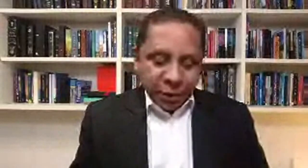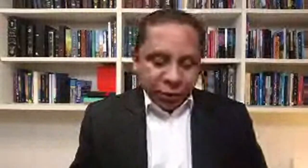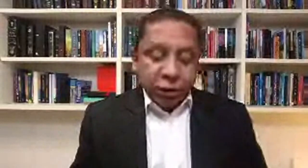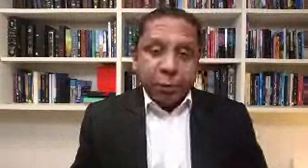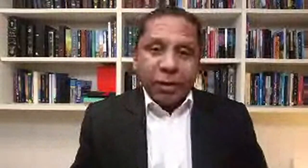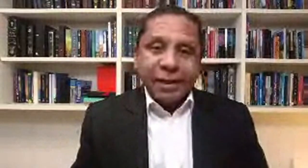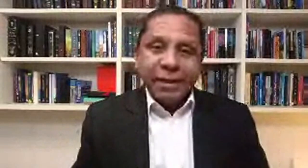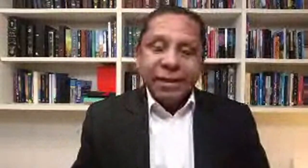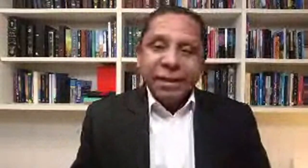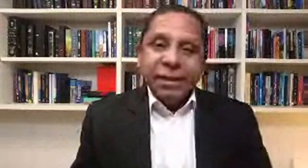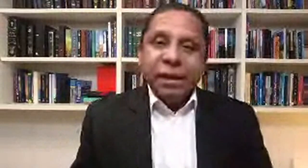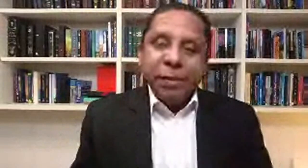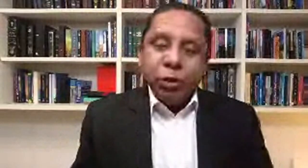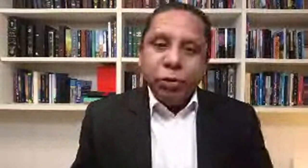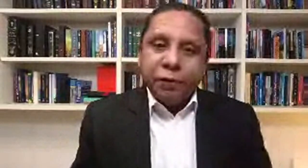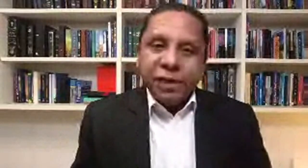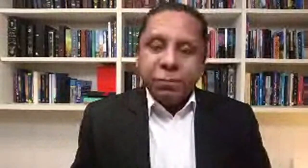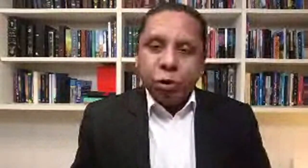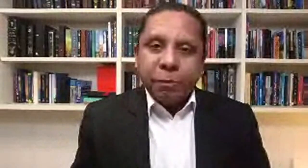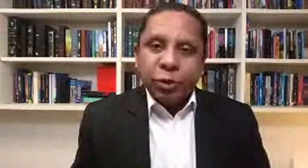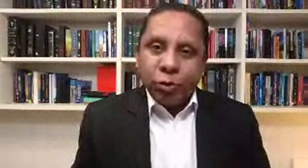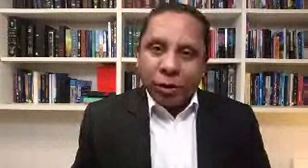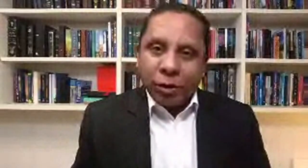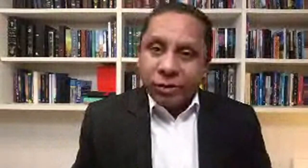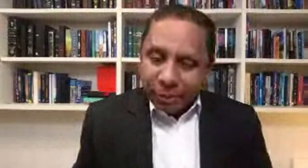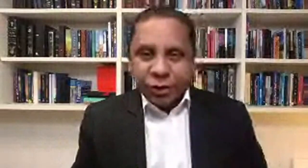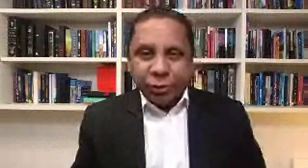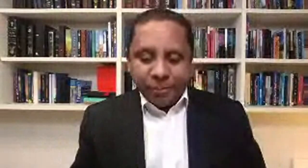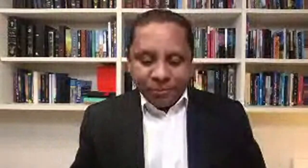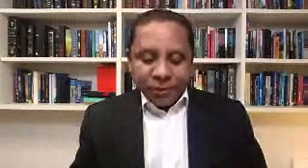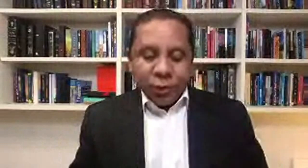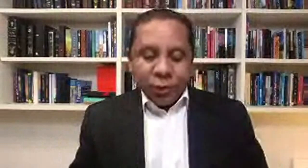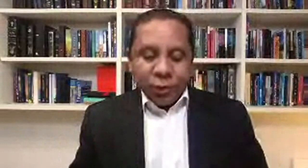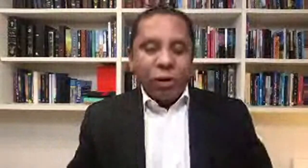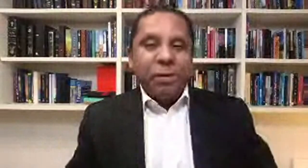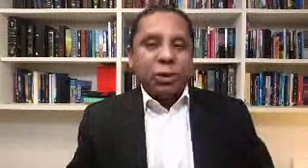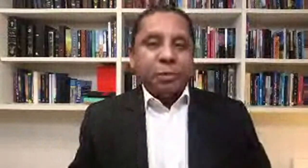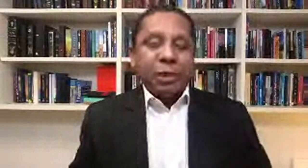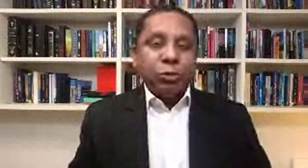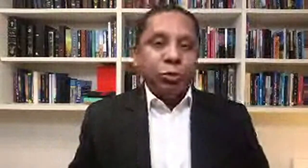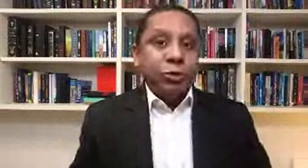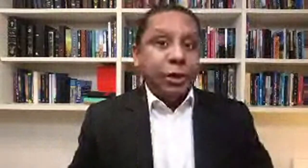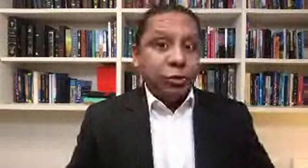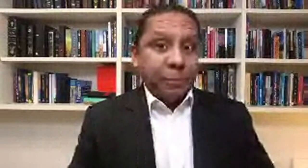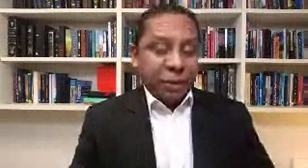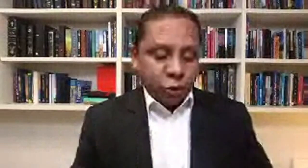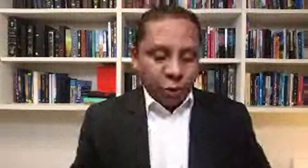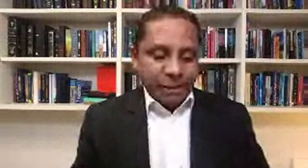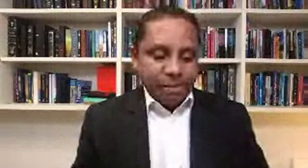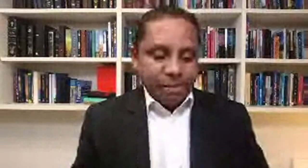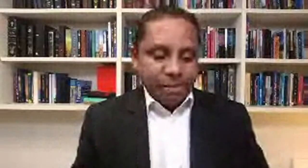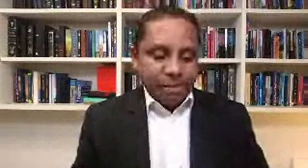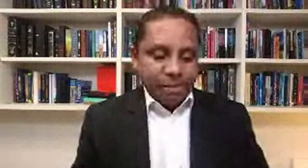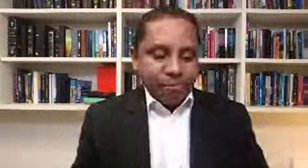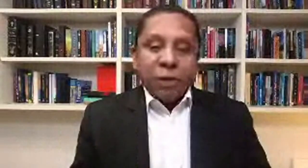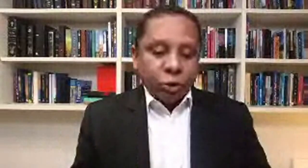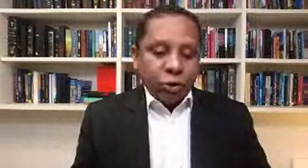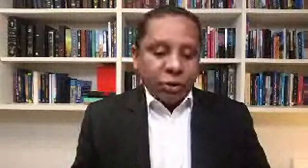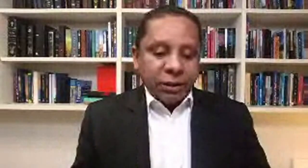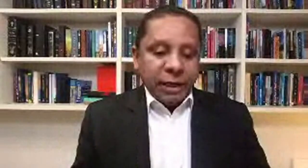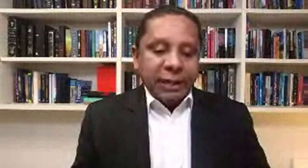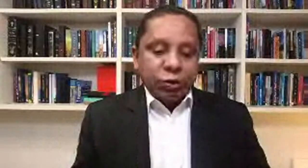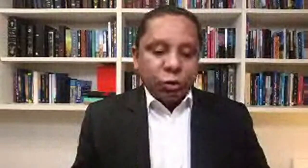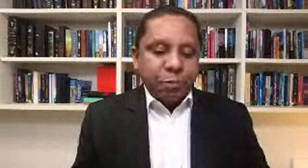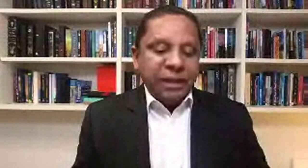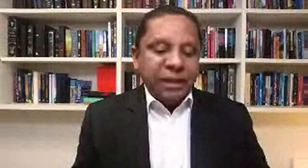você que está acompanhando a gente pelo Arena, e também no meu Facebook pessoal, também está indo. Um abraço para todos, Deus abençoe.